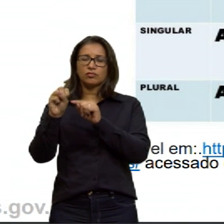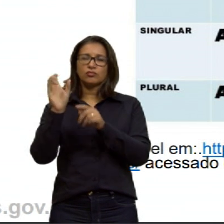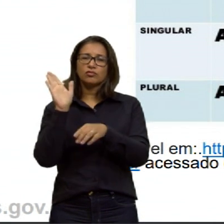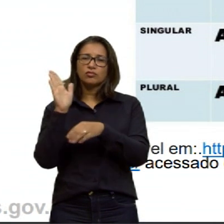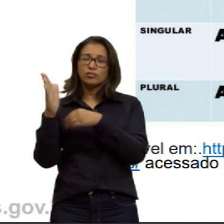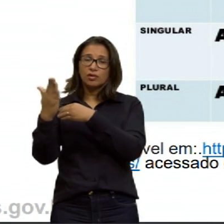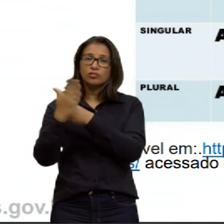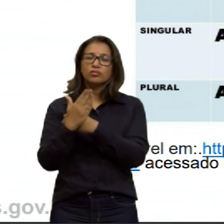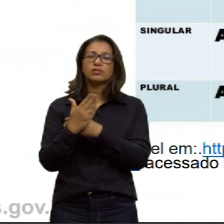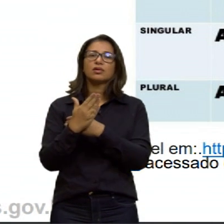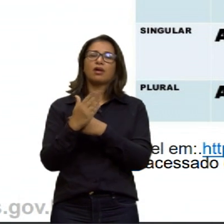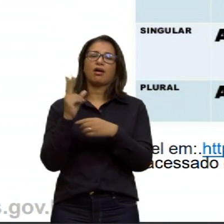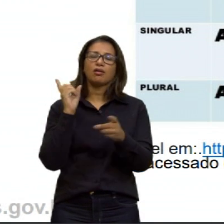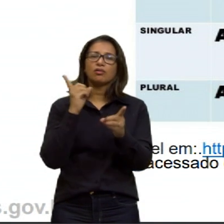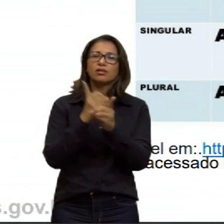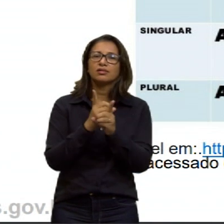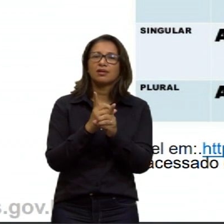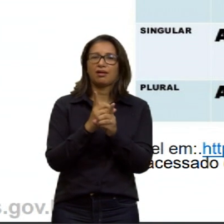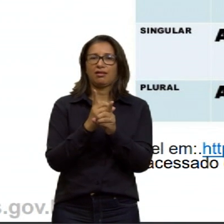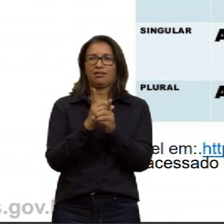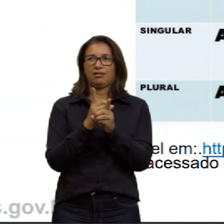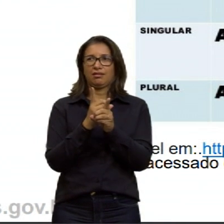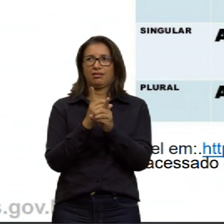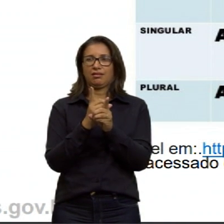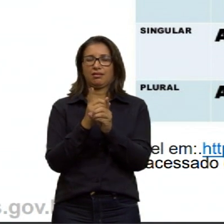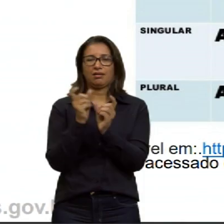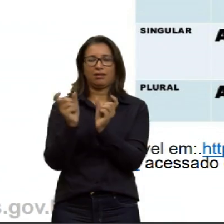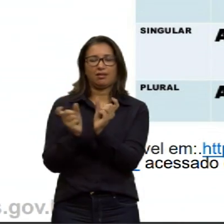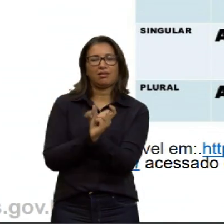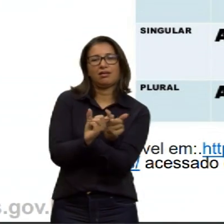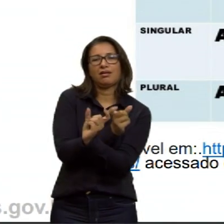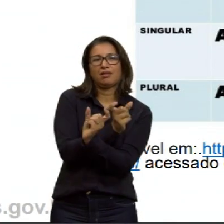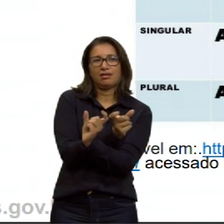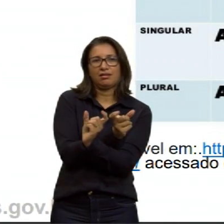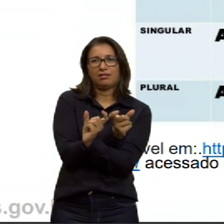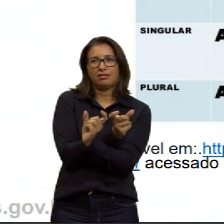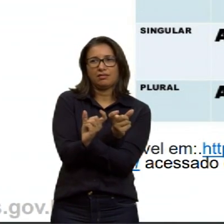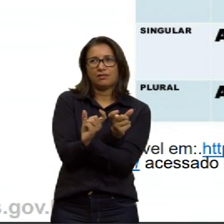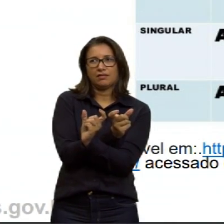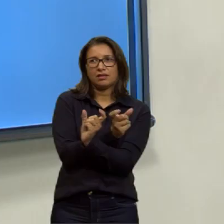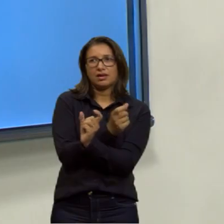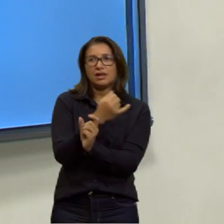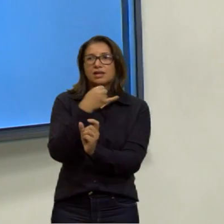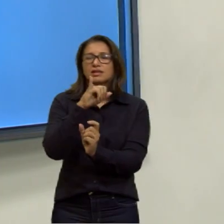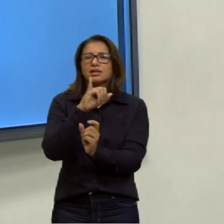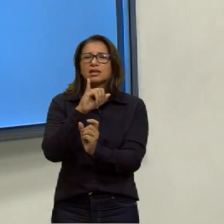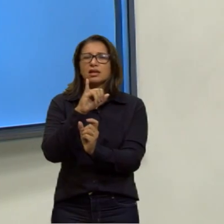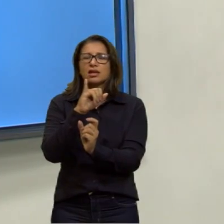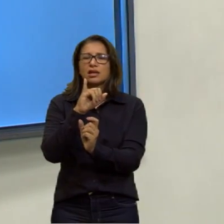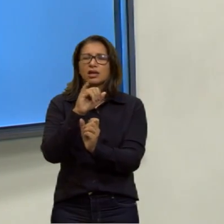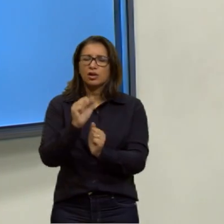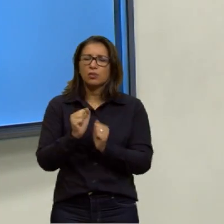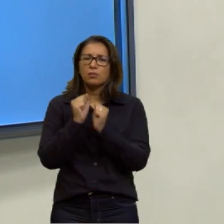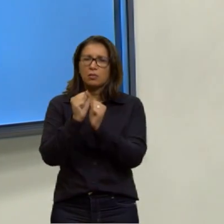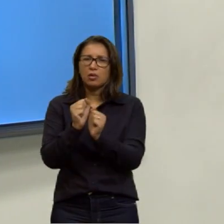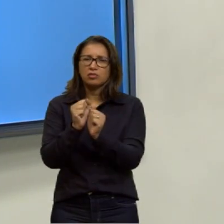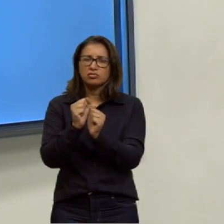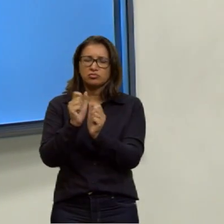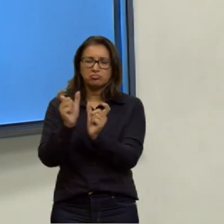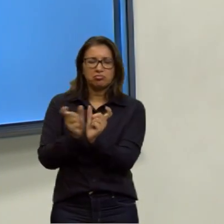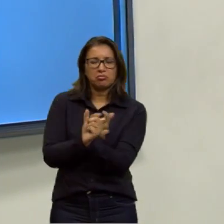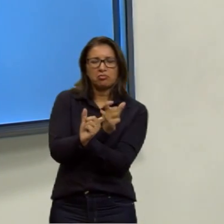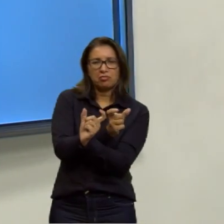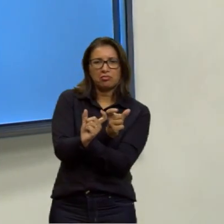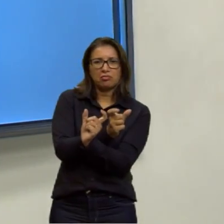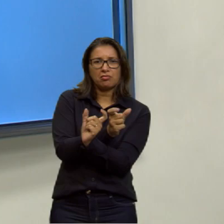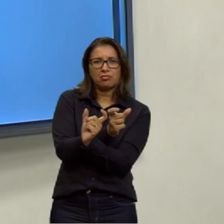o artigo é uma palavra que vem antes de um substantivo se eu posso colocar um artigo ali na frente é porque o